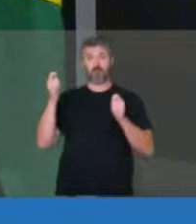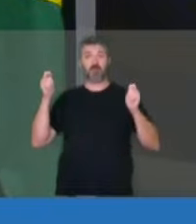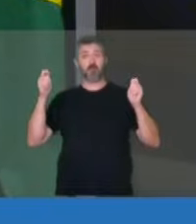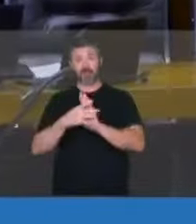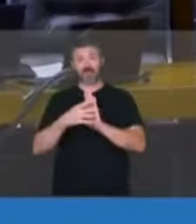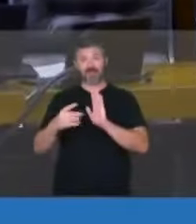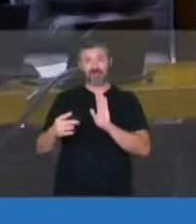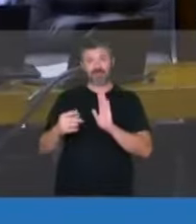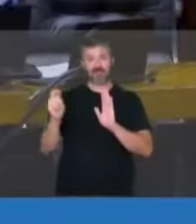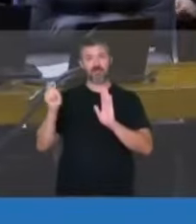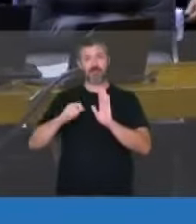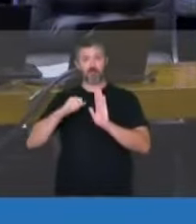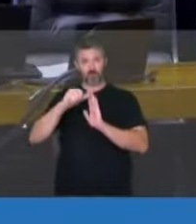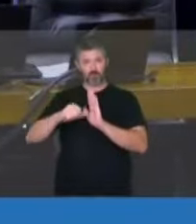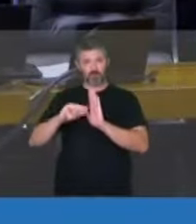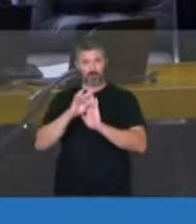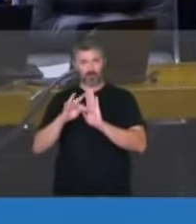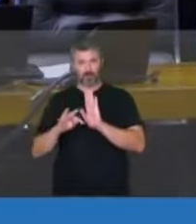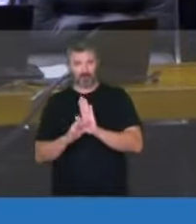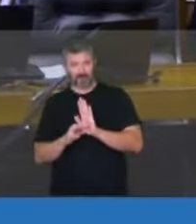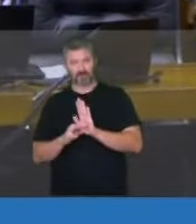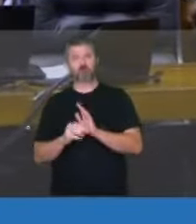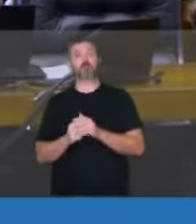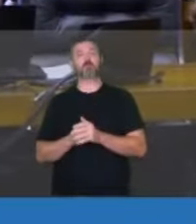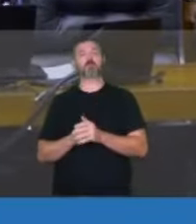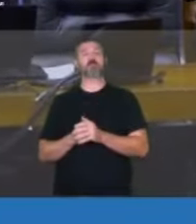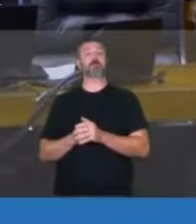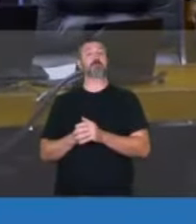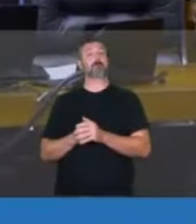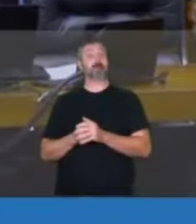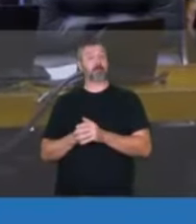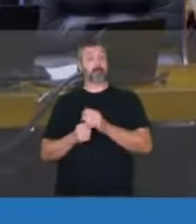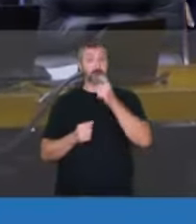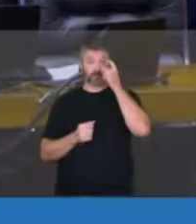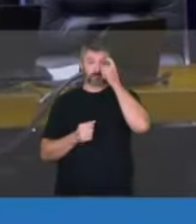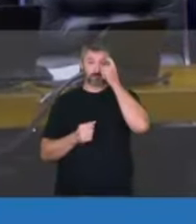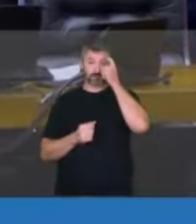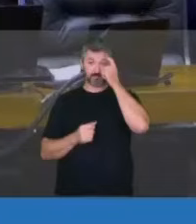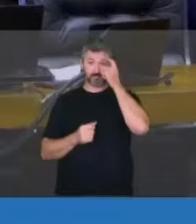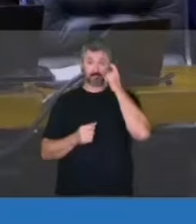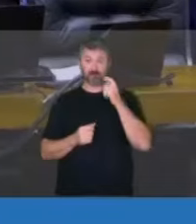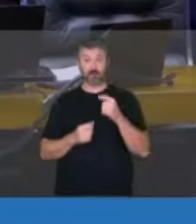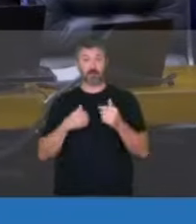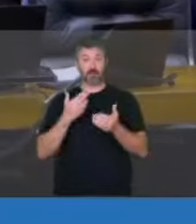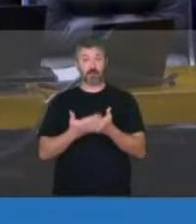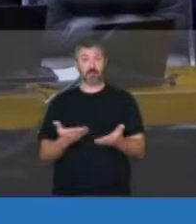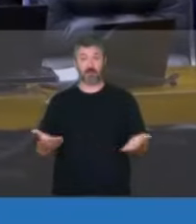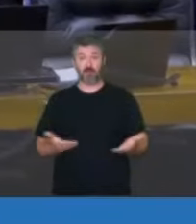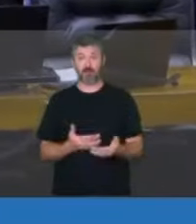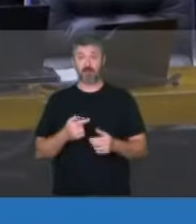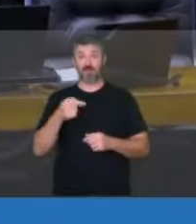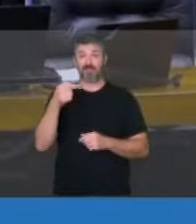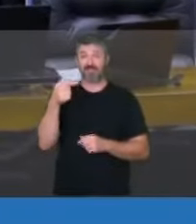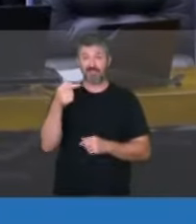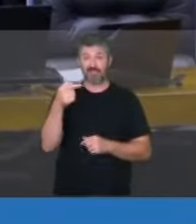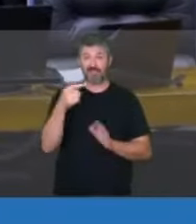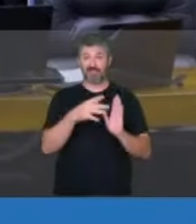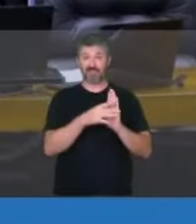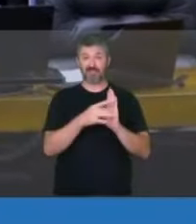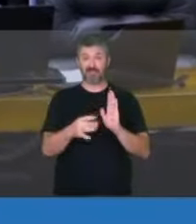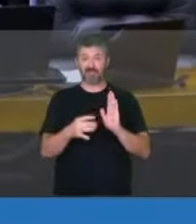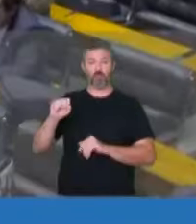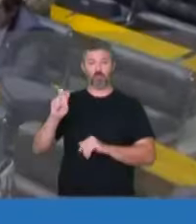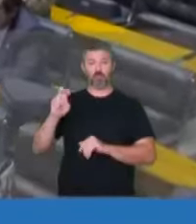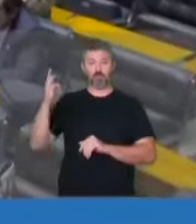durante esse período dos 36 meses argumentando que esse recurso tem que ser utilizado num fundo de reconstrução e não ser